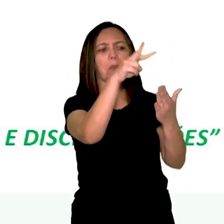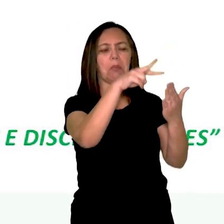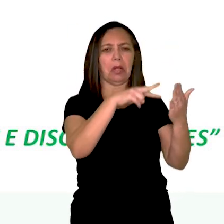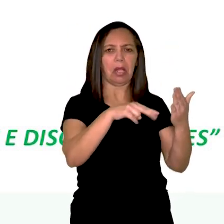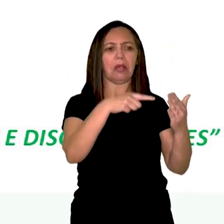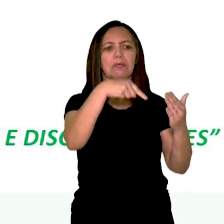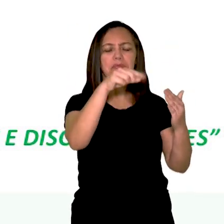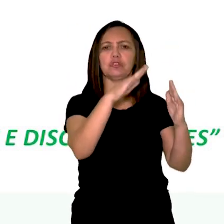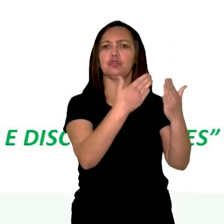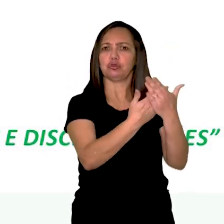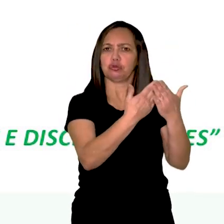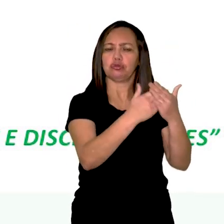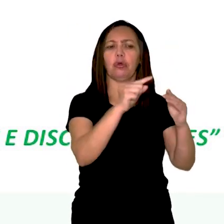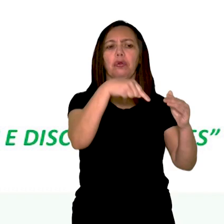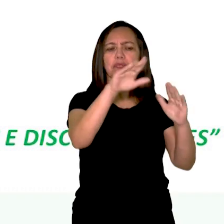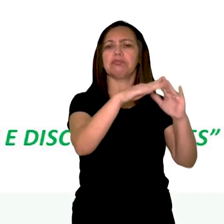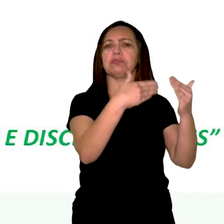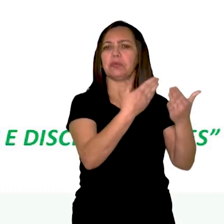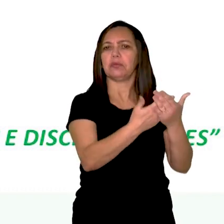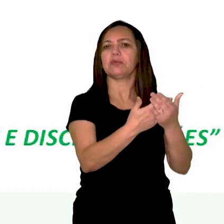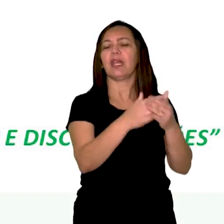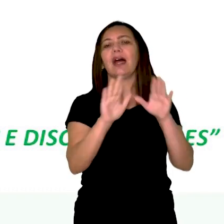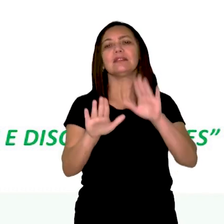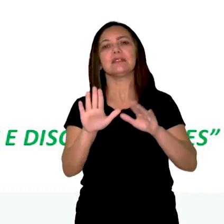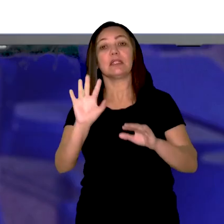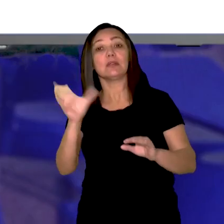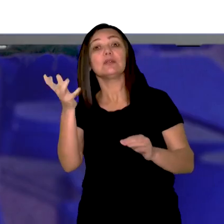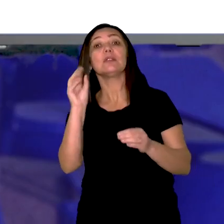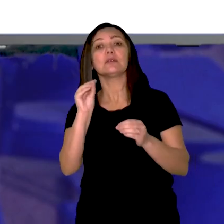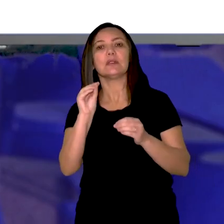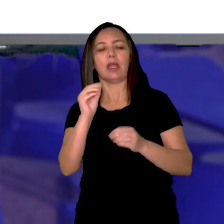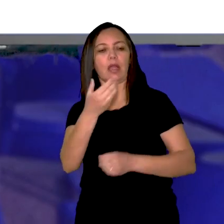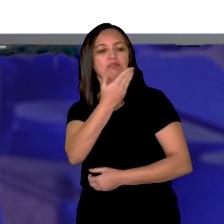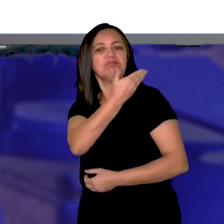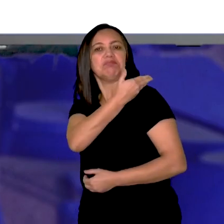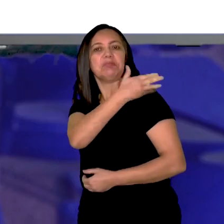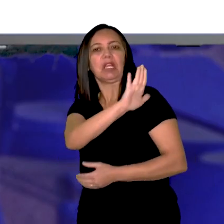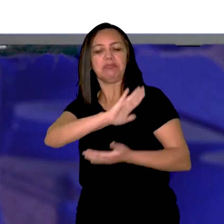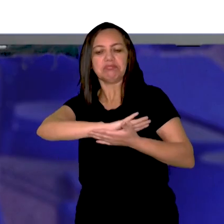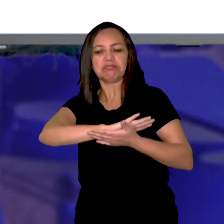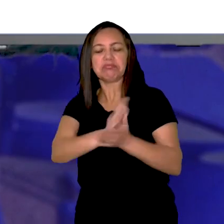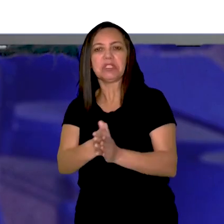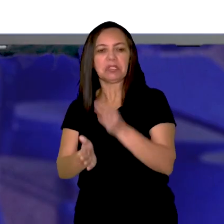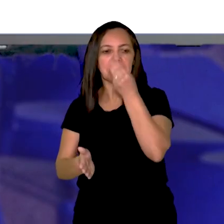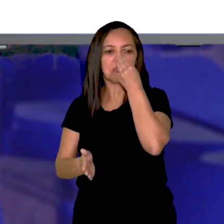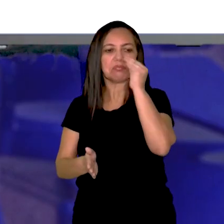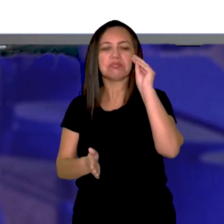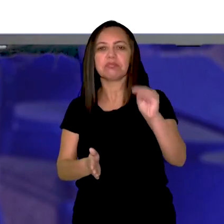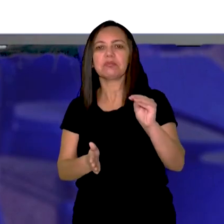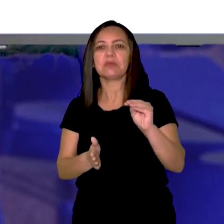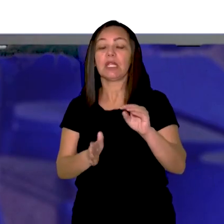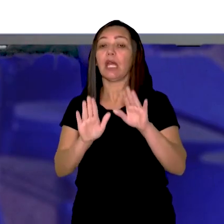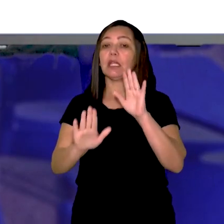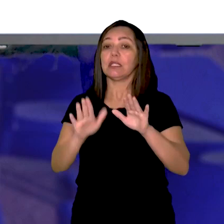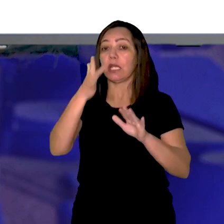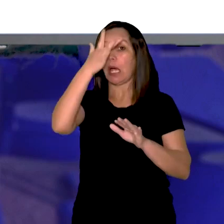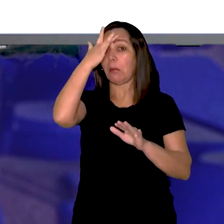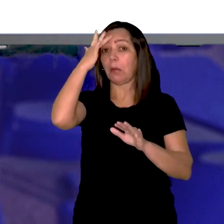muitos preconceitos e discriminações, ok? Então, pelo fato de uma pessoa não